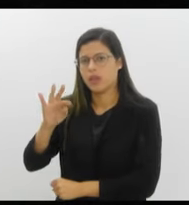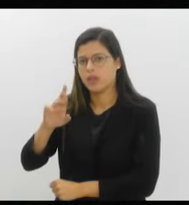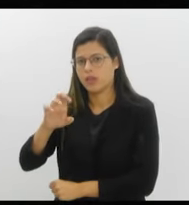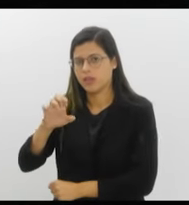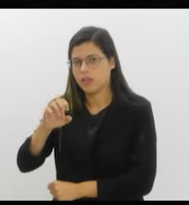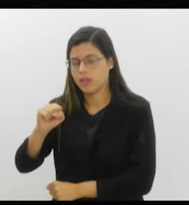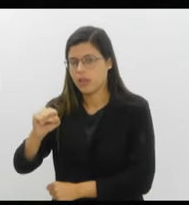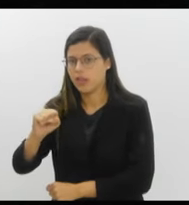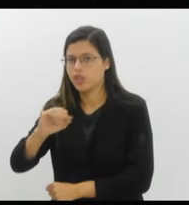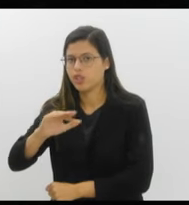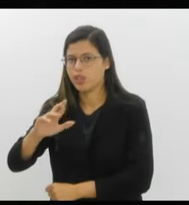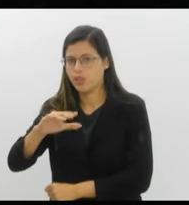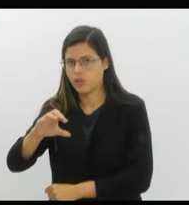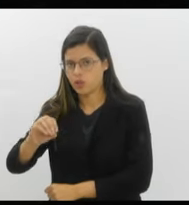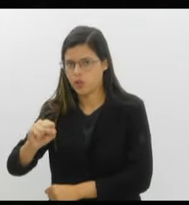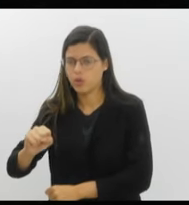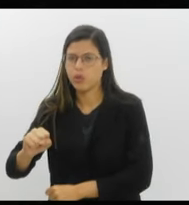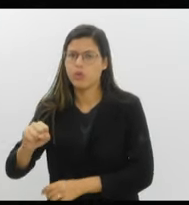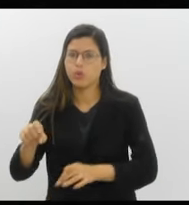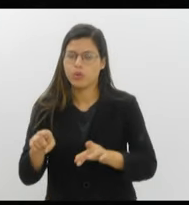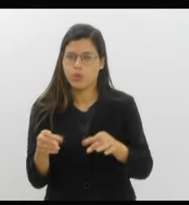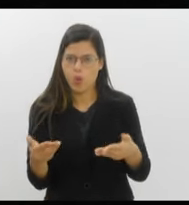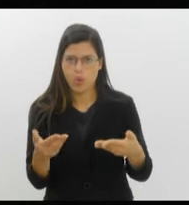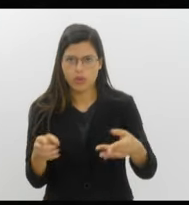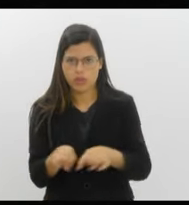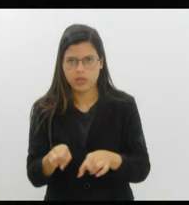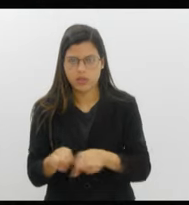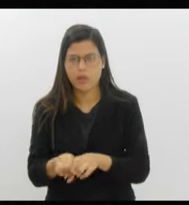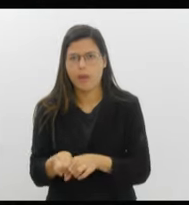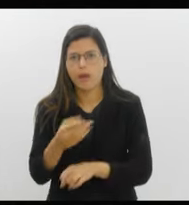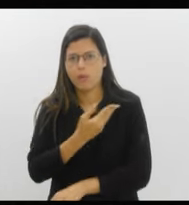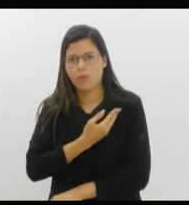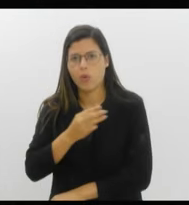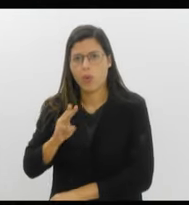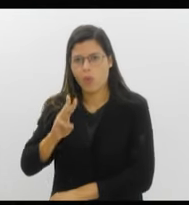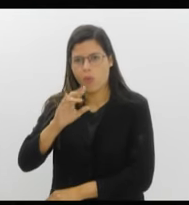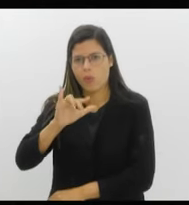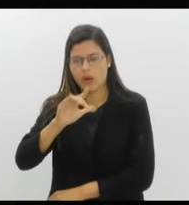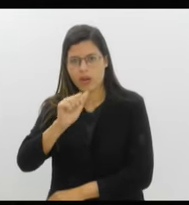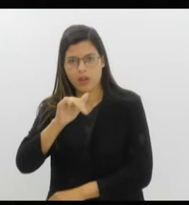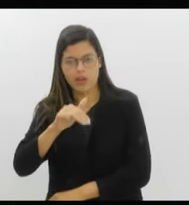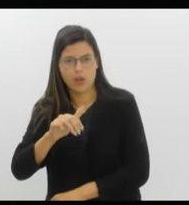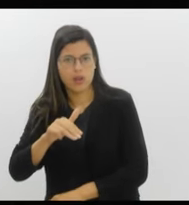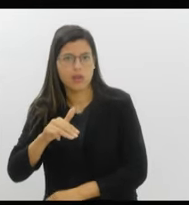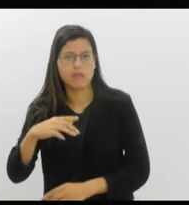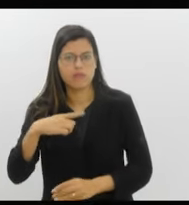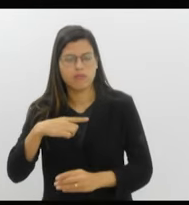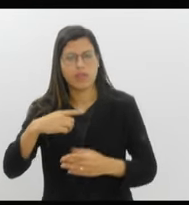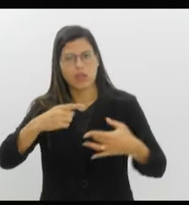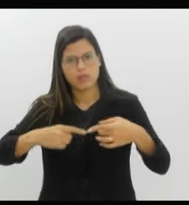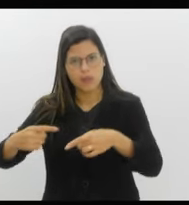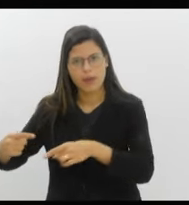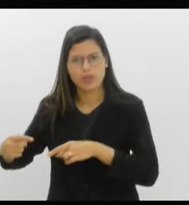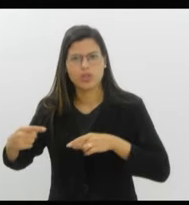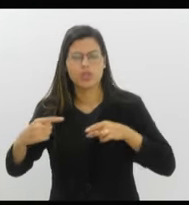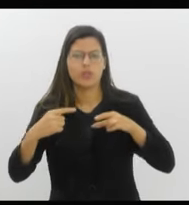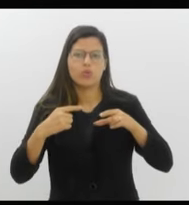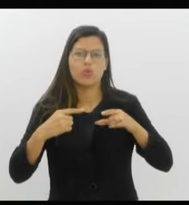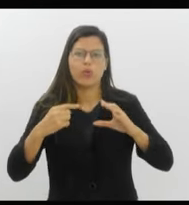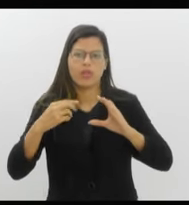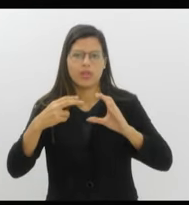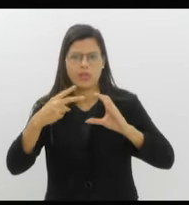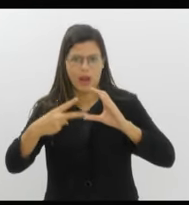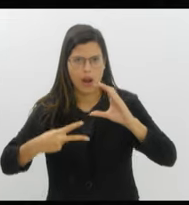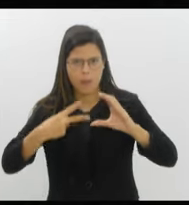meu companheiro, vereador aqui na cidade do Rio de Janeiro, William Siri, tem feito esse debate na Câmara Municipal e, por isso, protocolizei